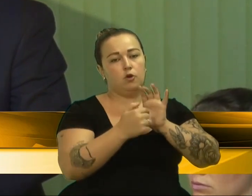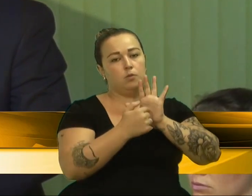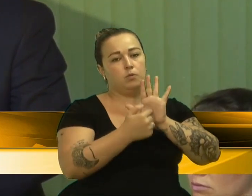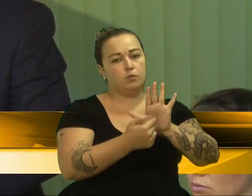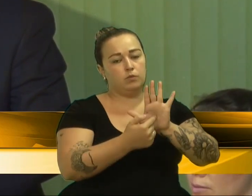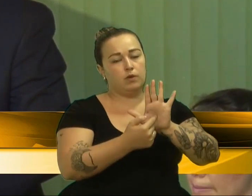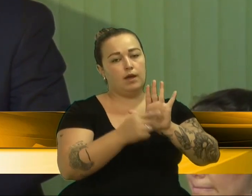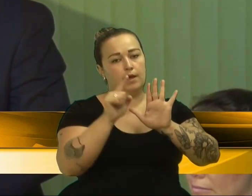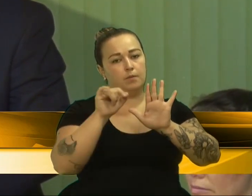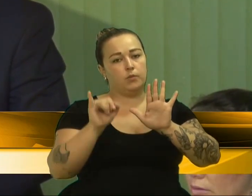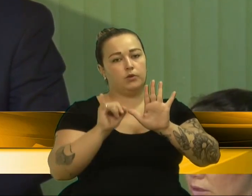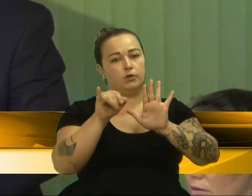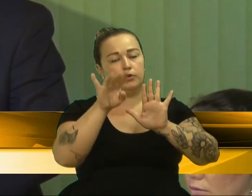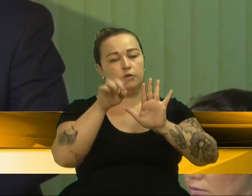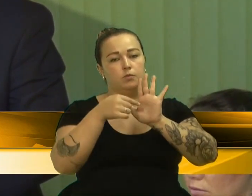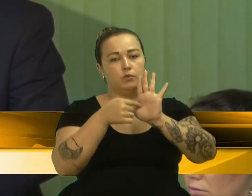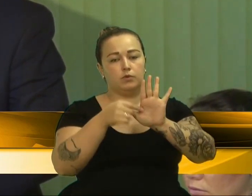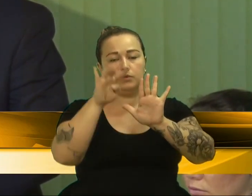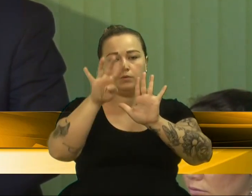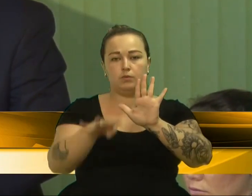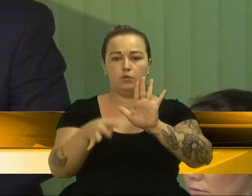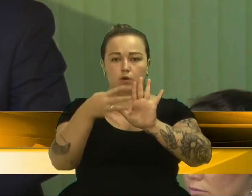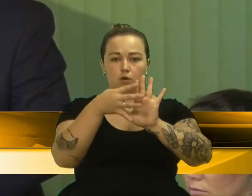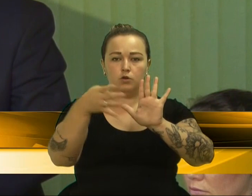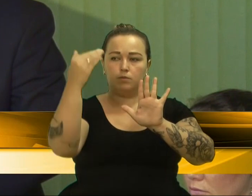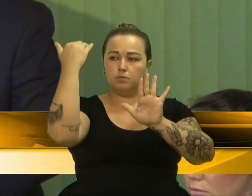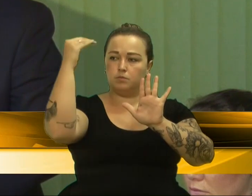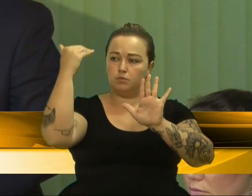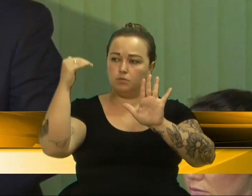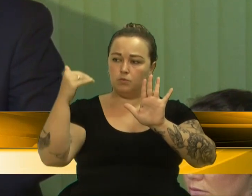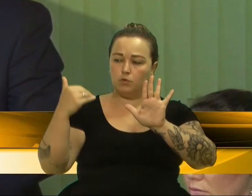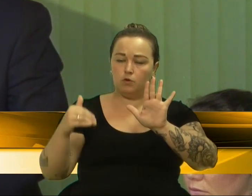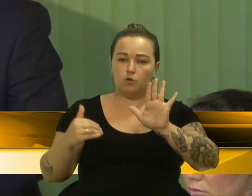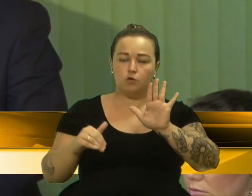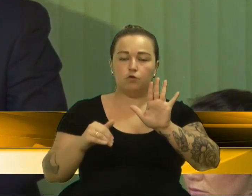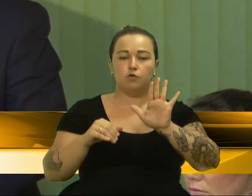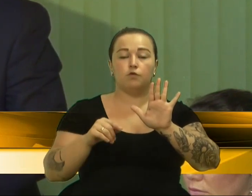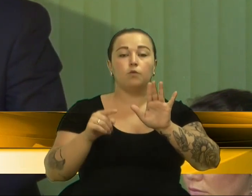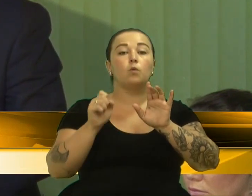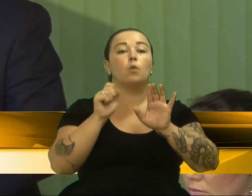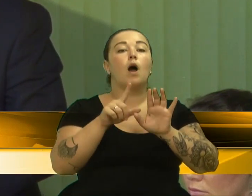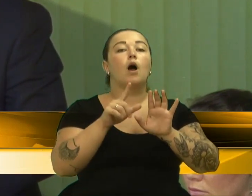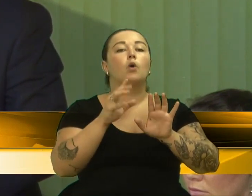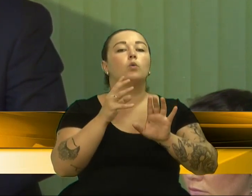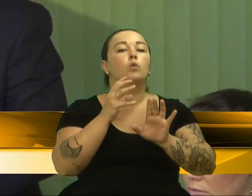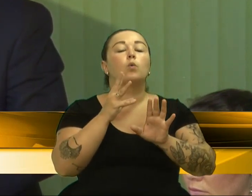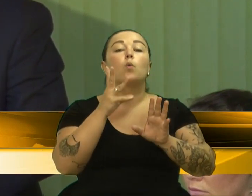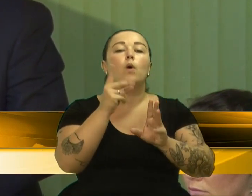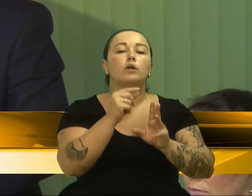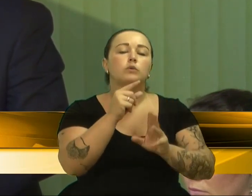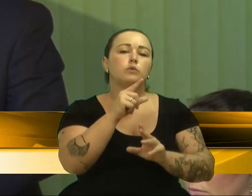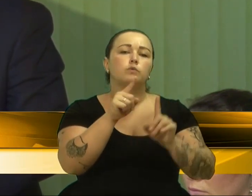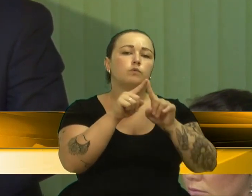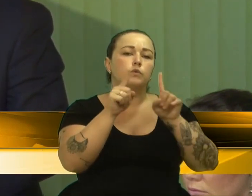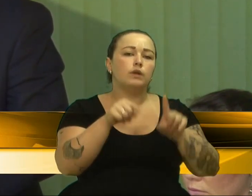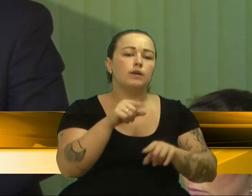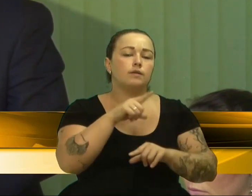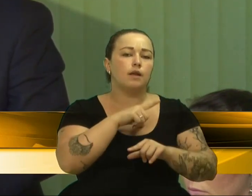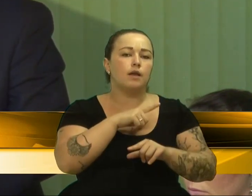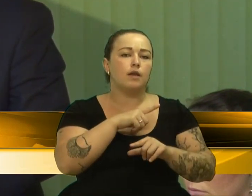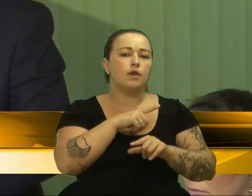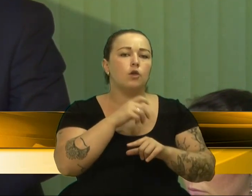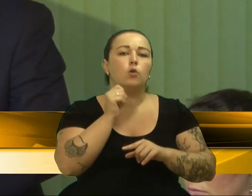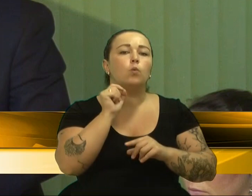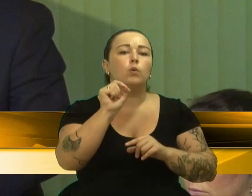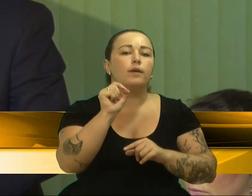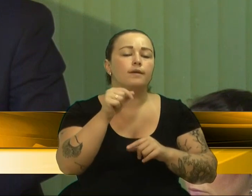propositivas, solicito aos nobres pares que acolham este requerimento contendo os seguintes questionamentos. Qual o número de servidores lotados na FAS e a distribuição deles em